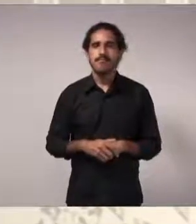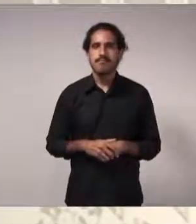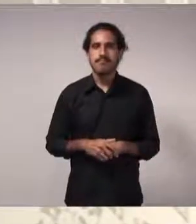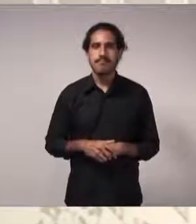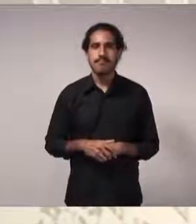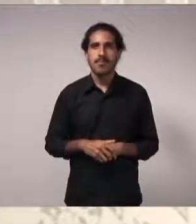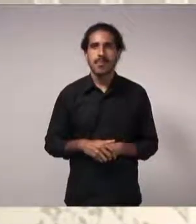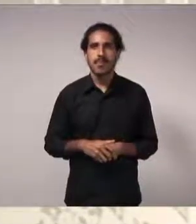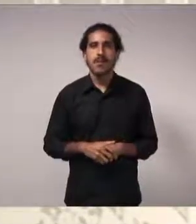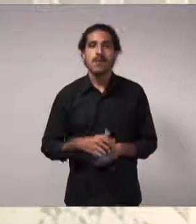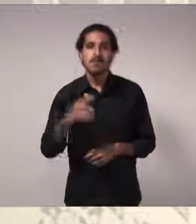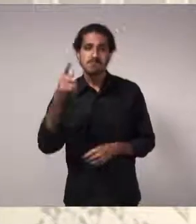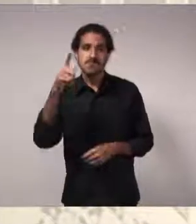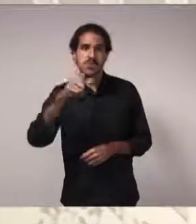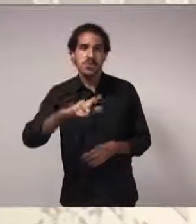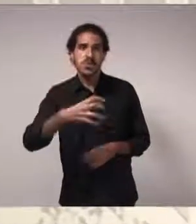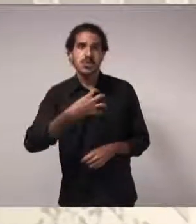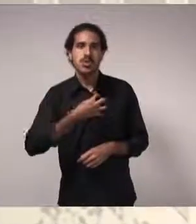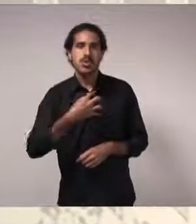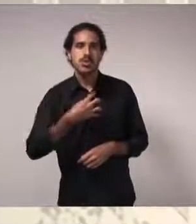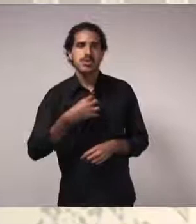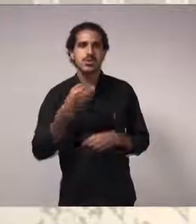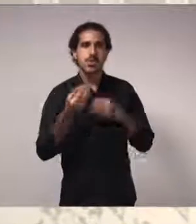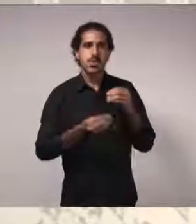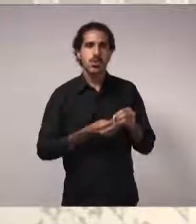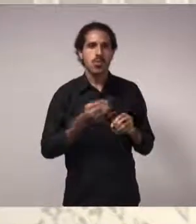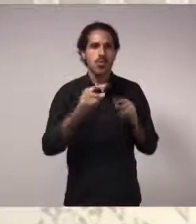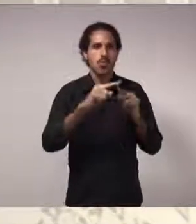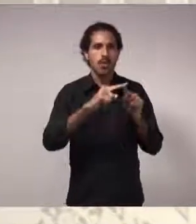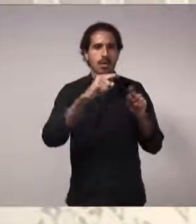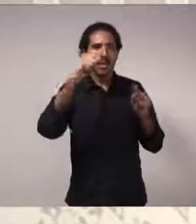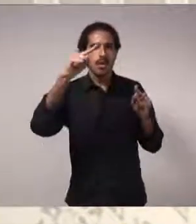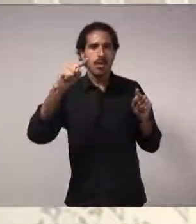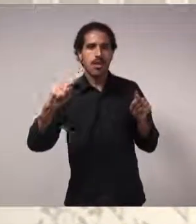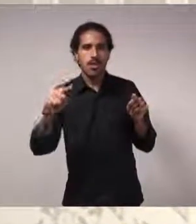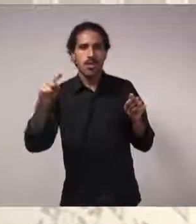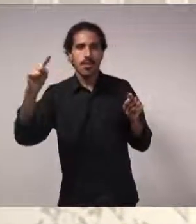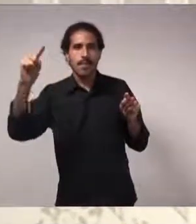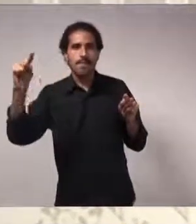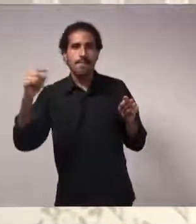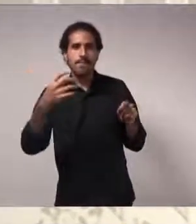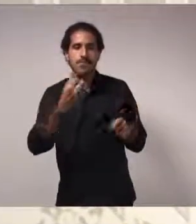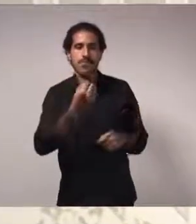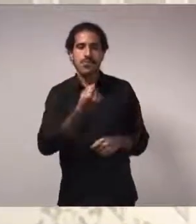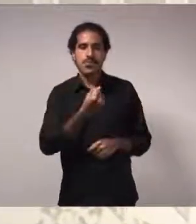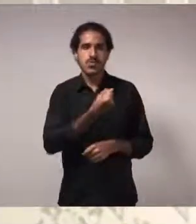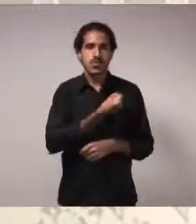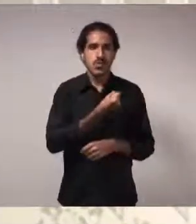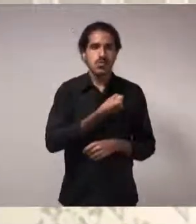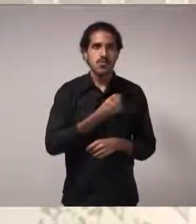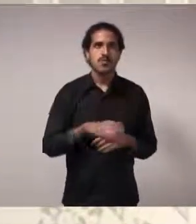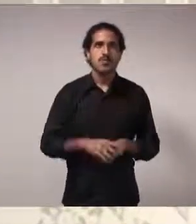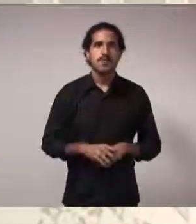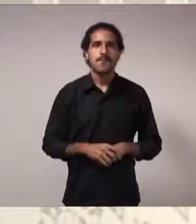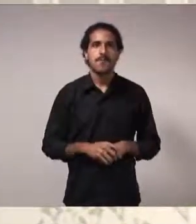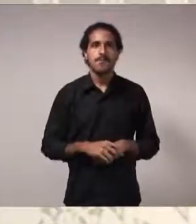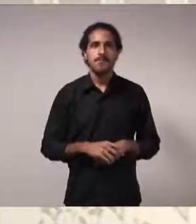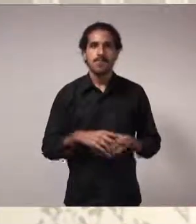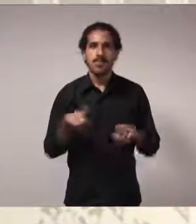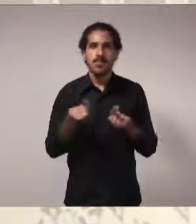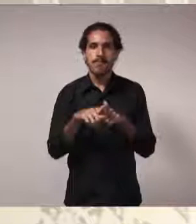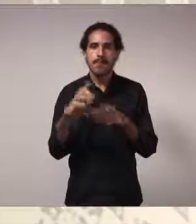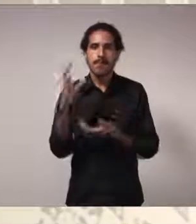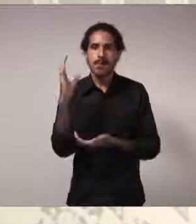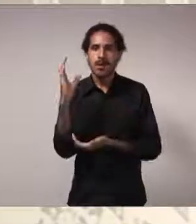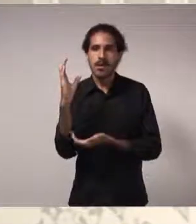Né? Novamente, a forma como a gente monitorou para chegar nesses números. E dos elevadores, que só